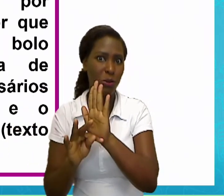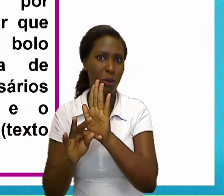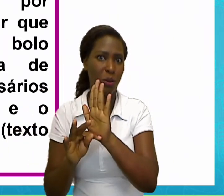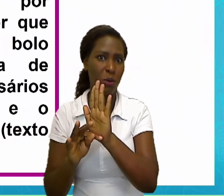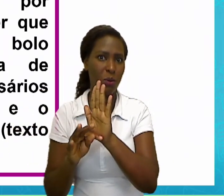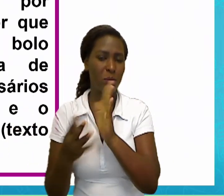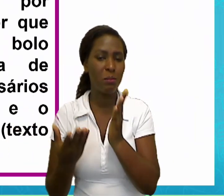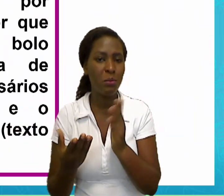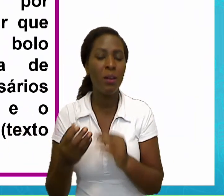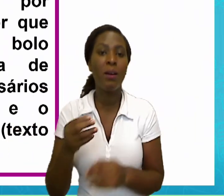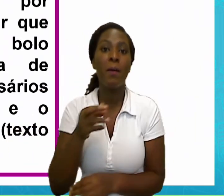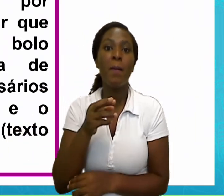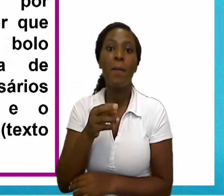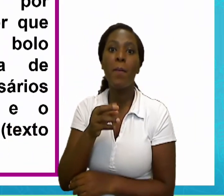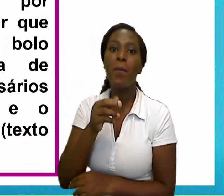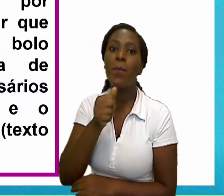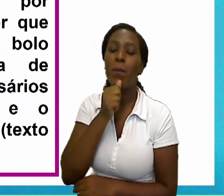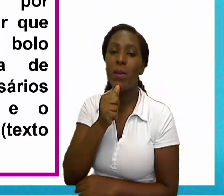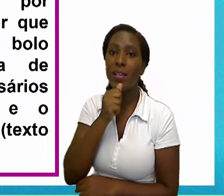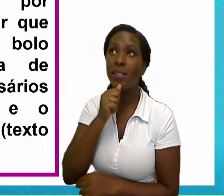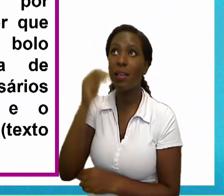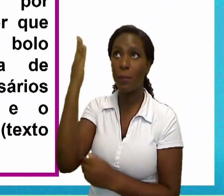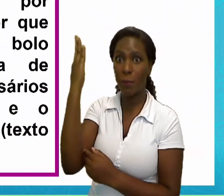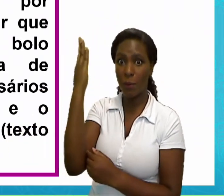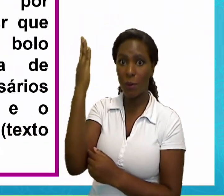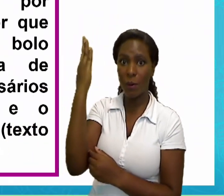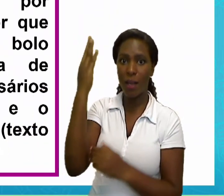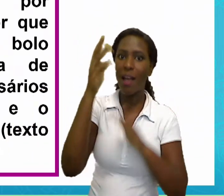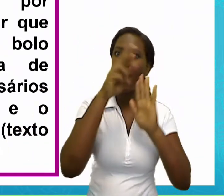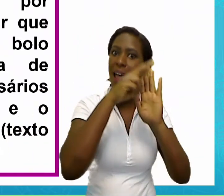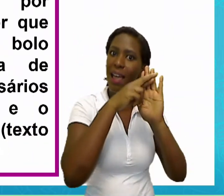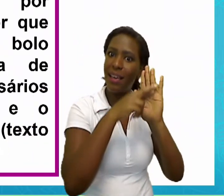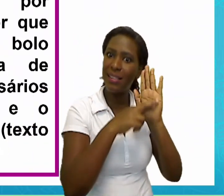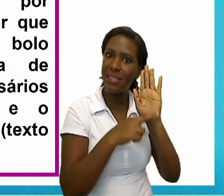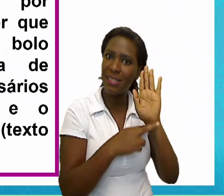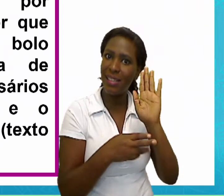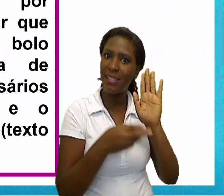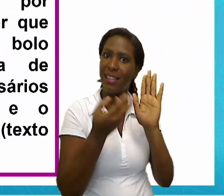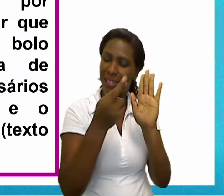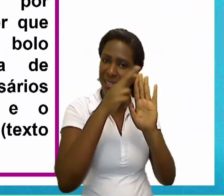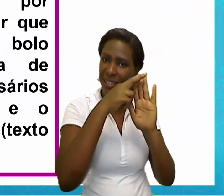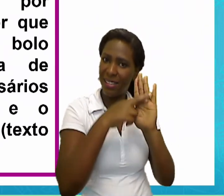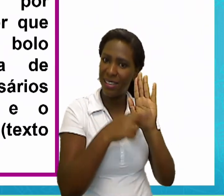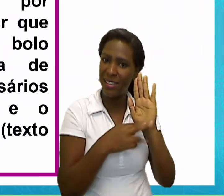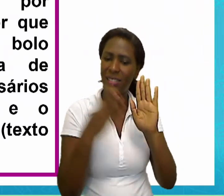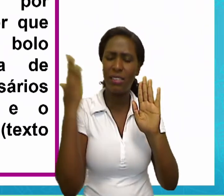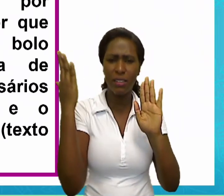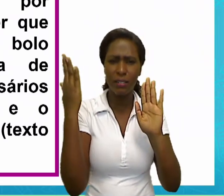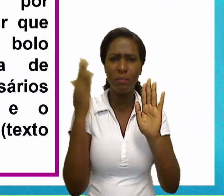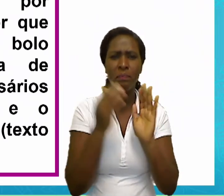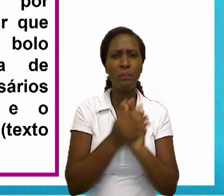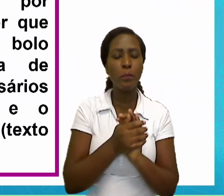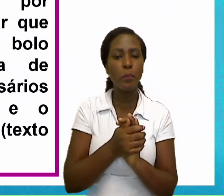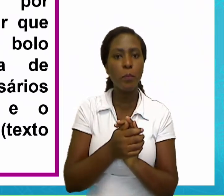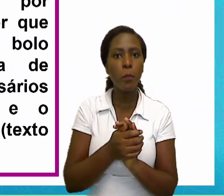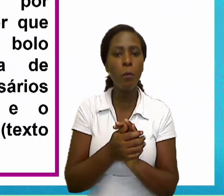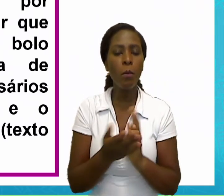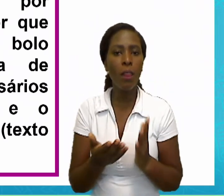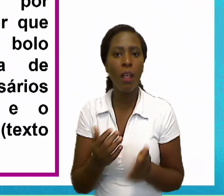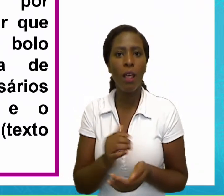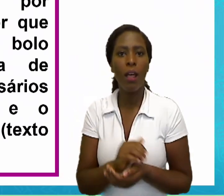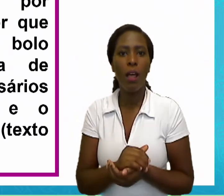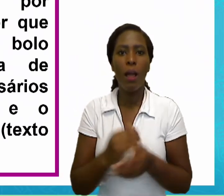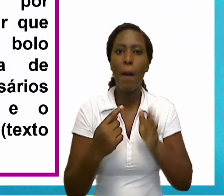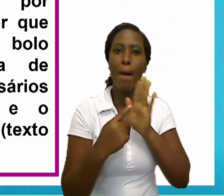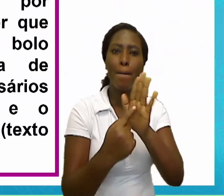de preparo já apresenta um texto injuntivo. O que eu estou falando de injuntivo? Faz aquela